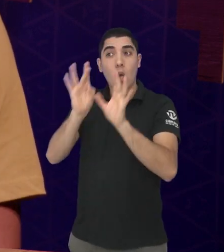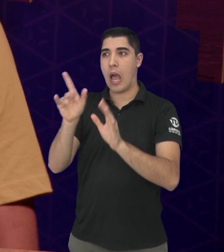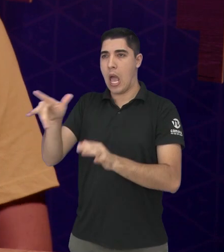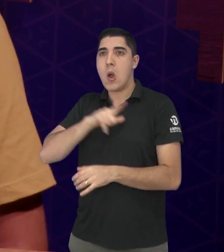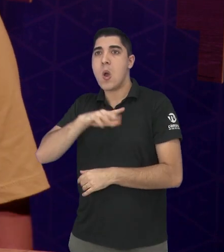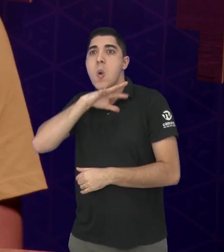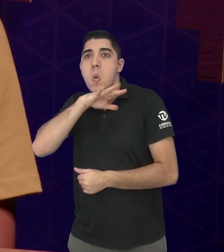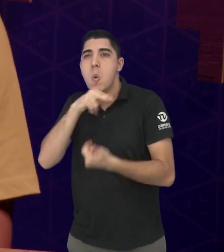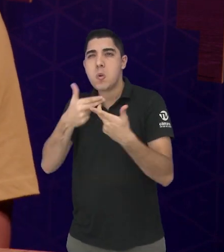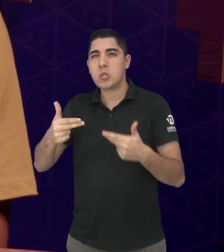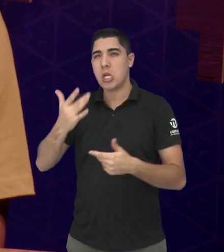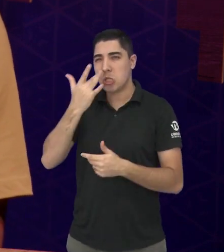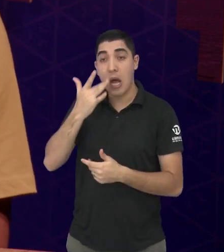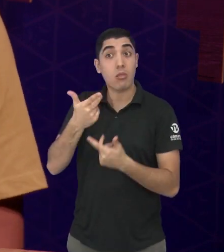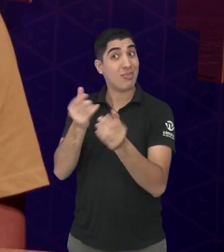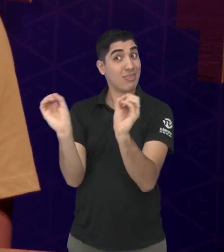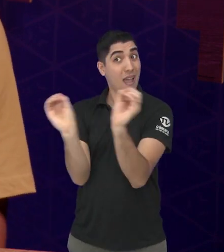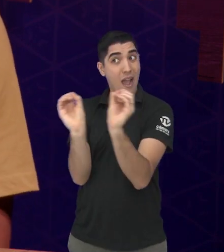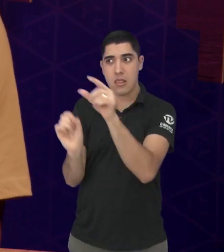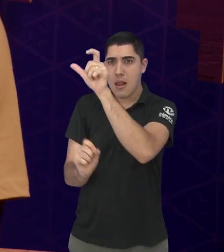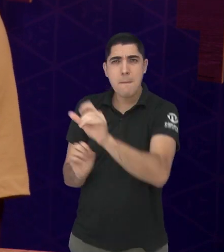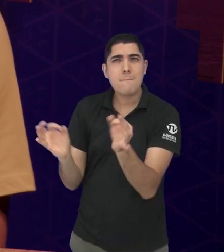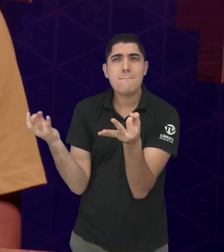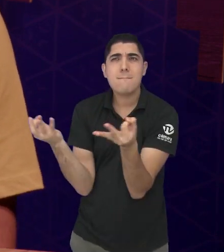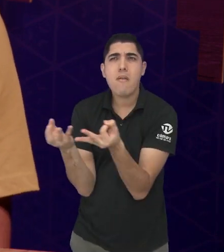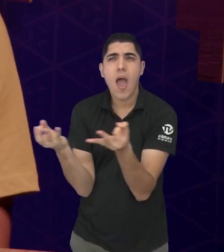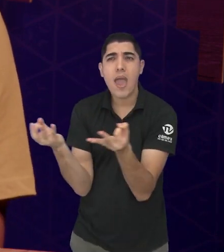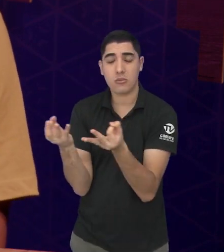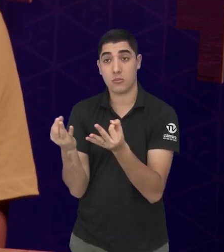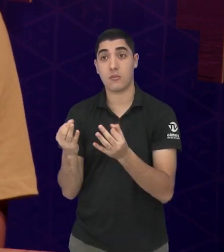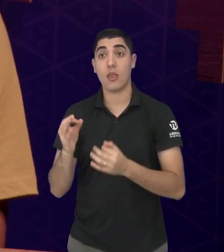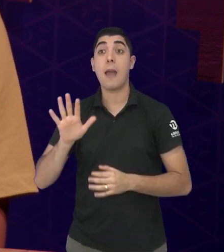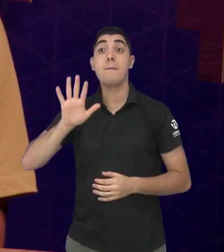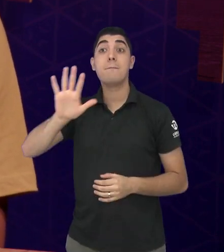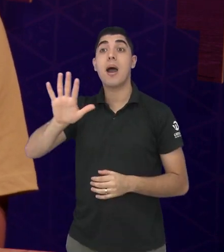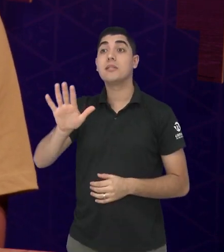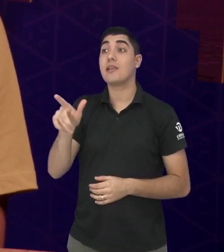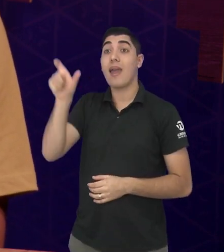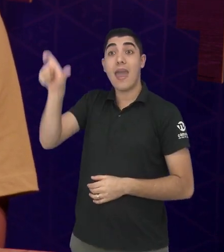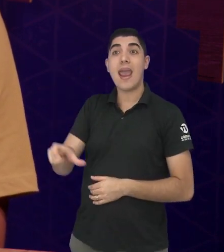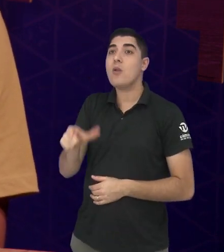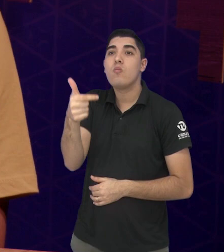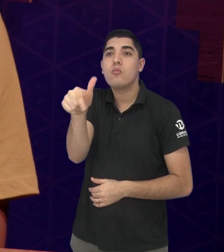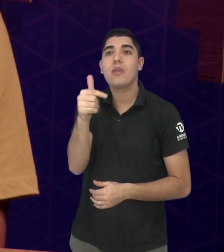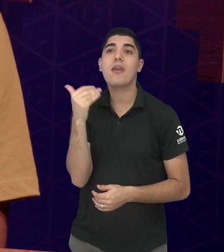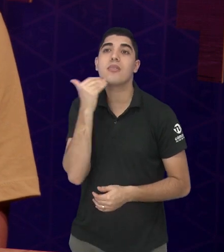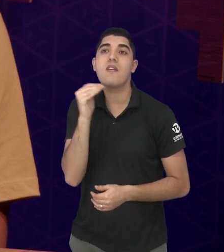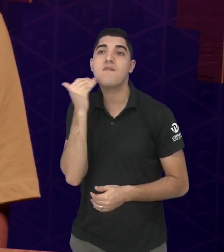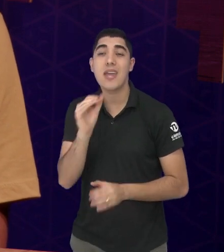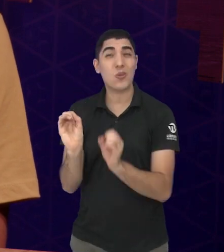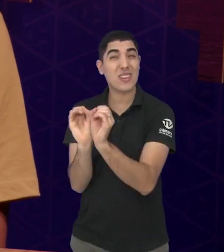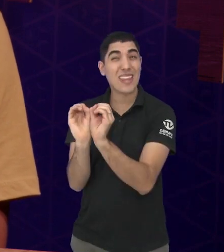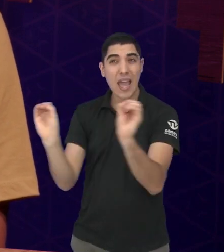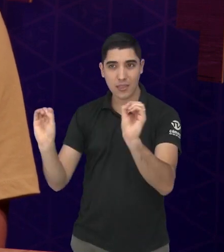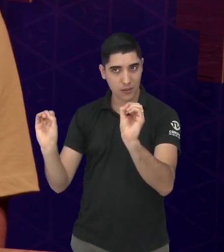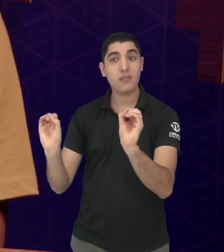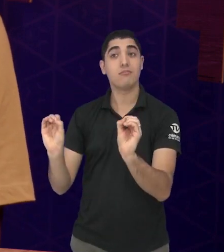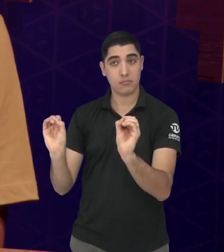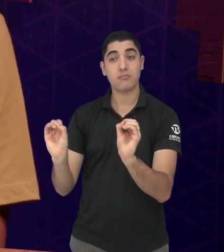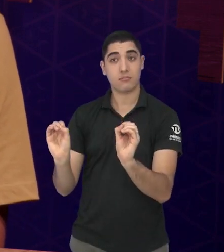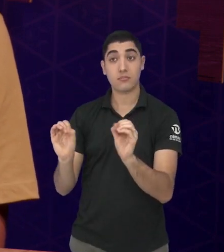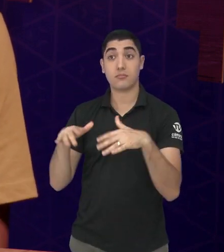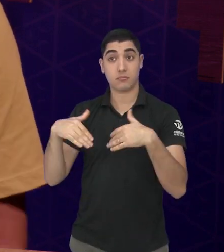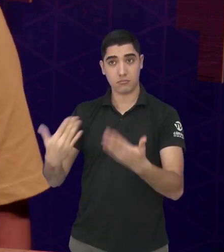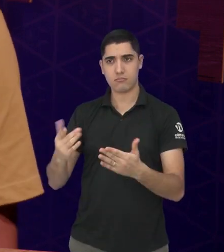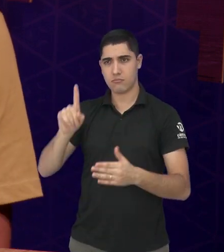parecido, de aprender a ser um pouco como ele não tinha os defeitos do cara. Então até